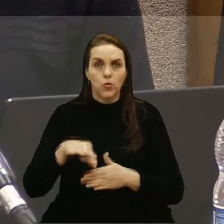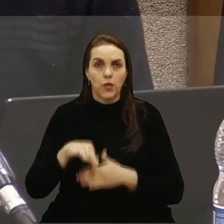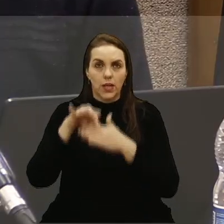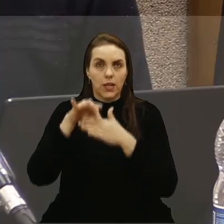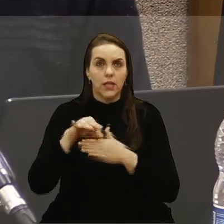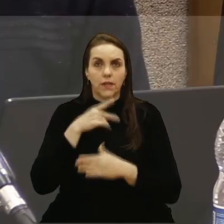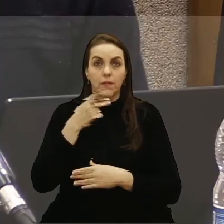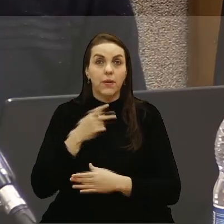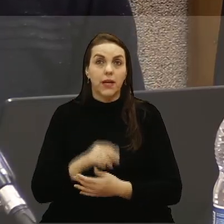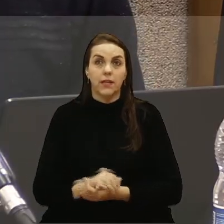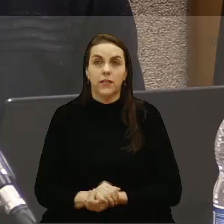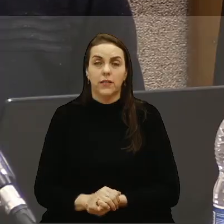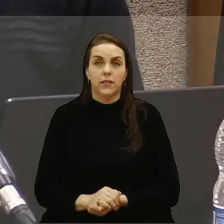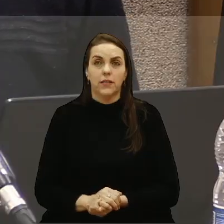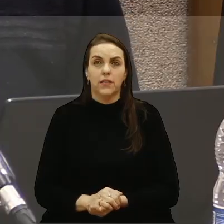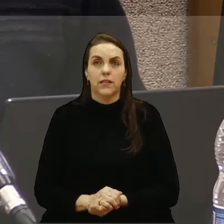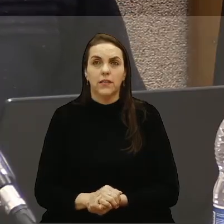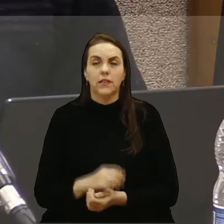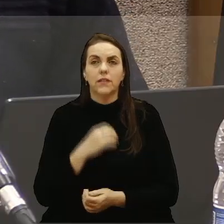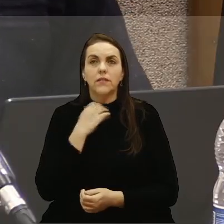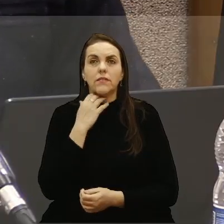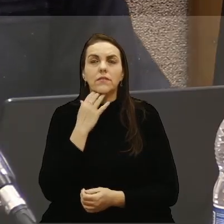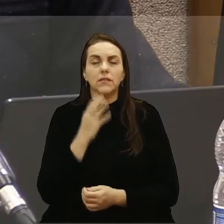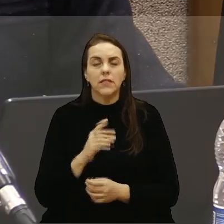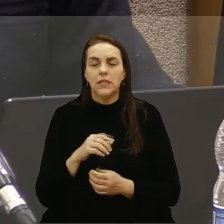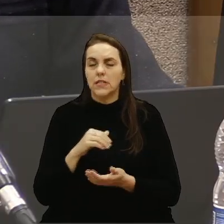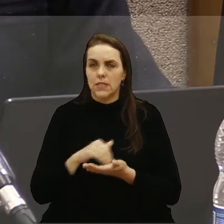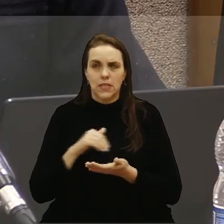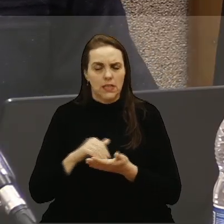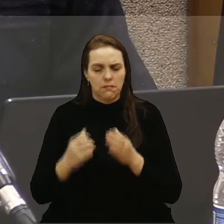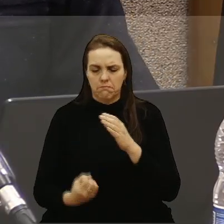Então, que praticamente iniciou uma secretaria do zero.